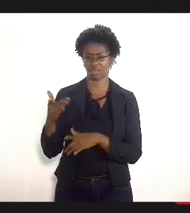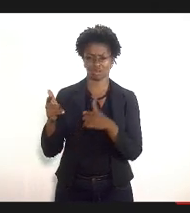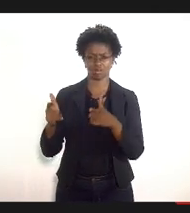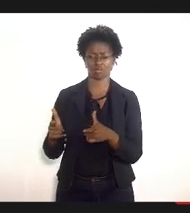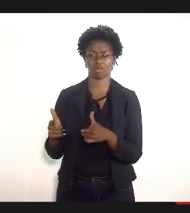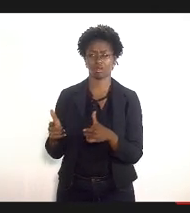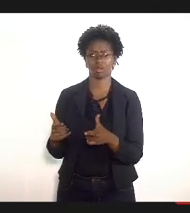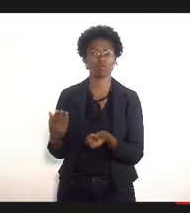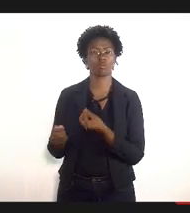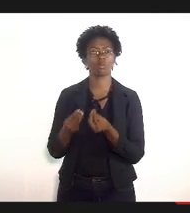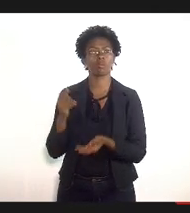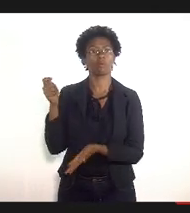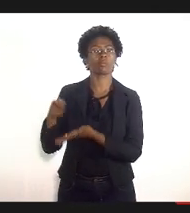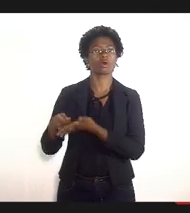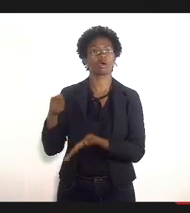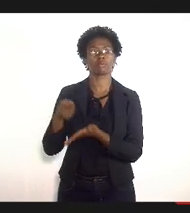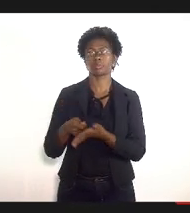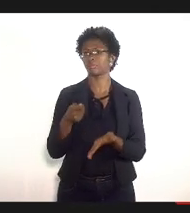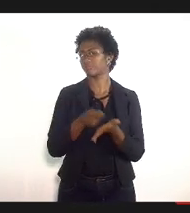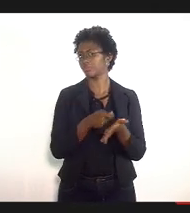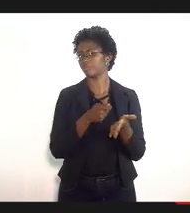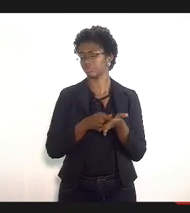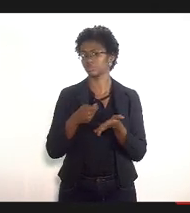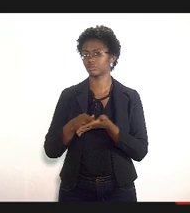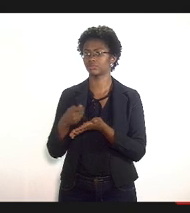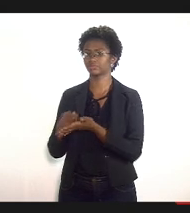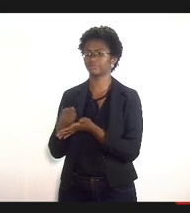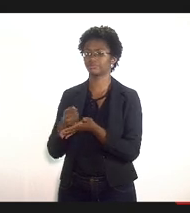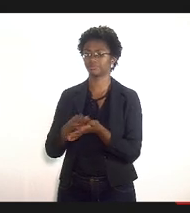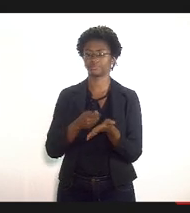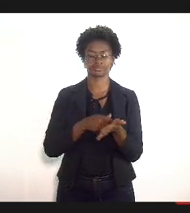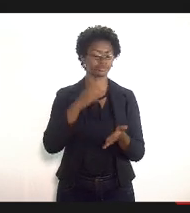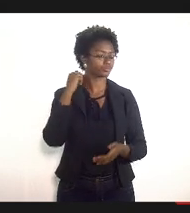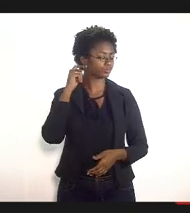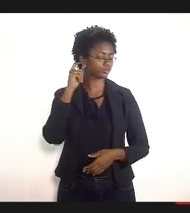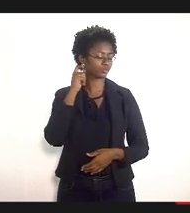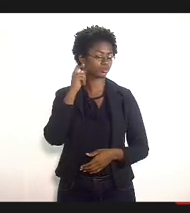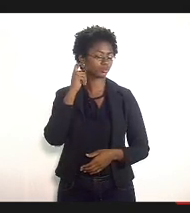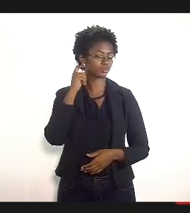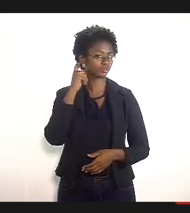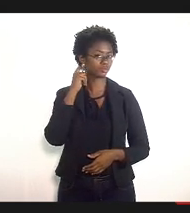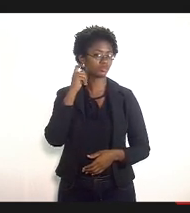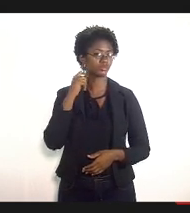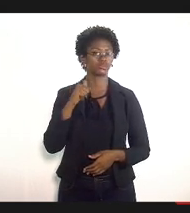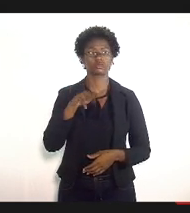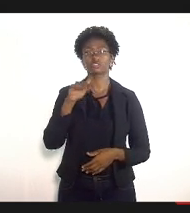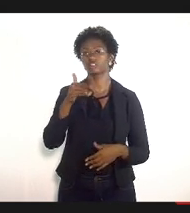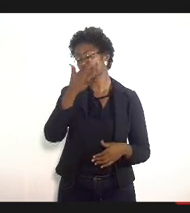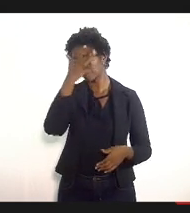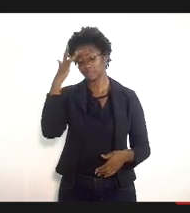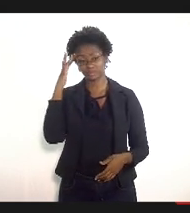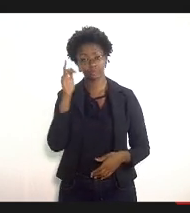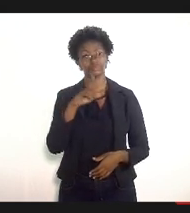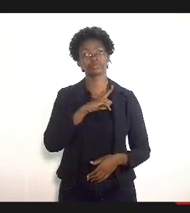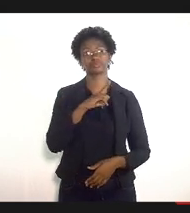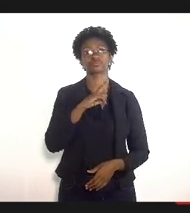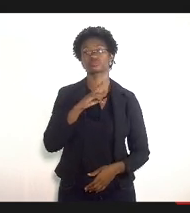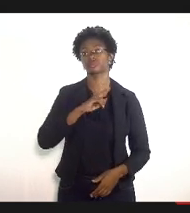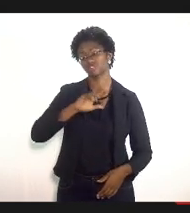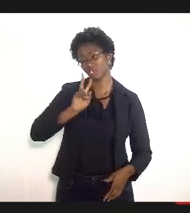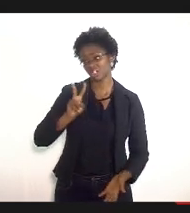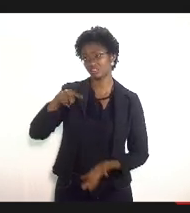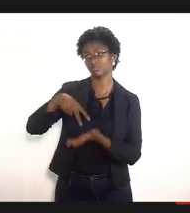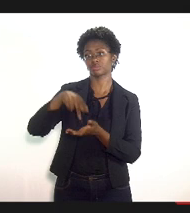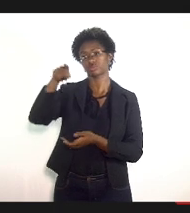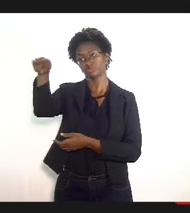Como será a remuneração, né, de cessão desses espaços? Quem são os pacientes que serão atendidos